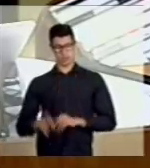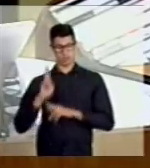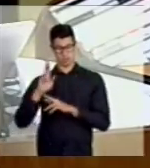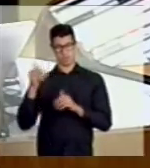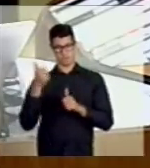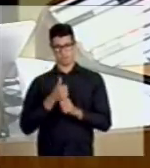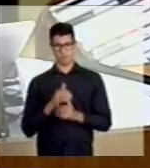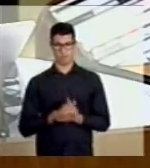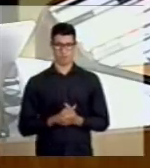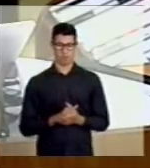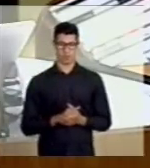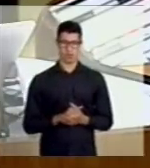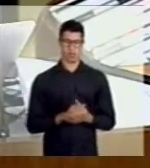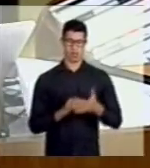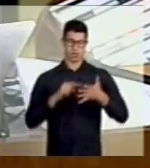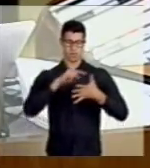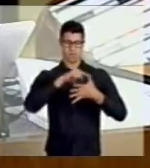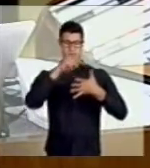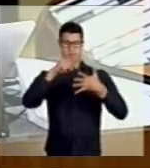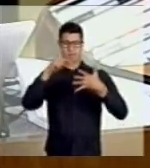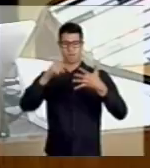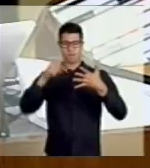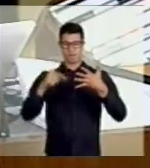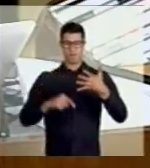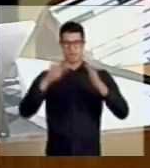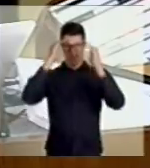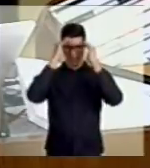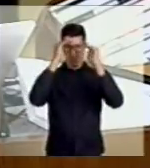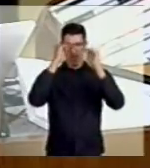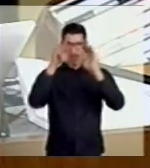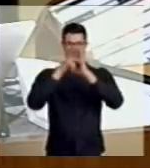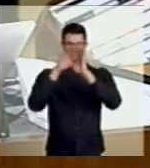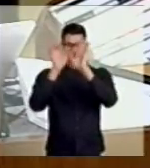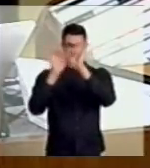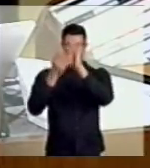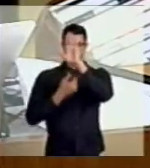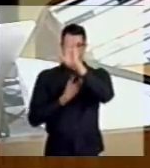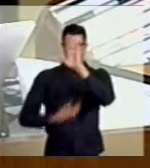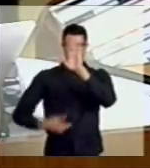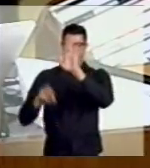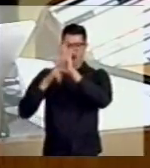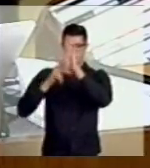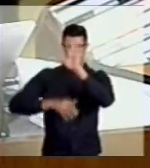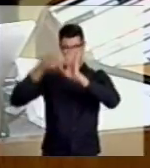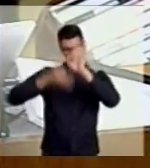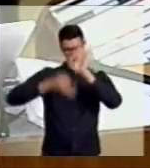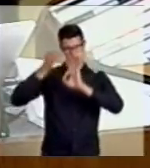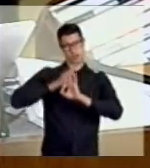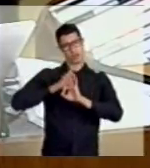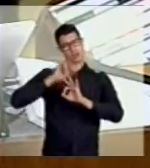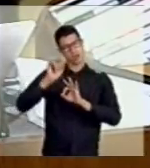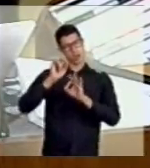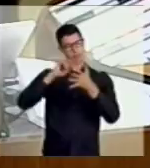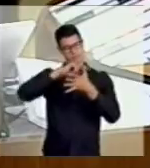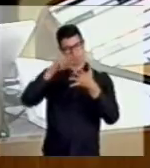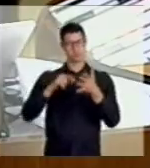Se estão adequadamente representados. Esses pontos dizem respeito à ordem pública e sua verificação constitui dever do juiz, quer alguma